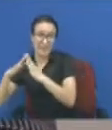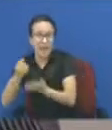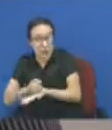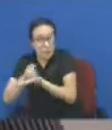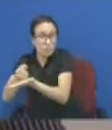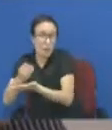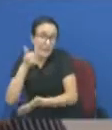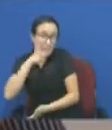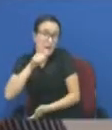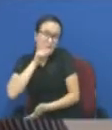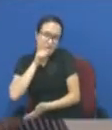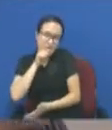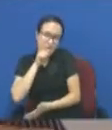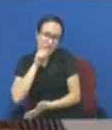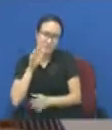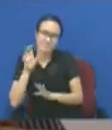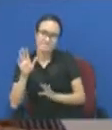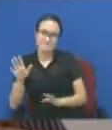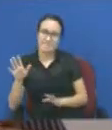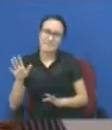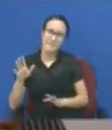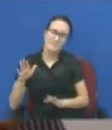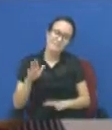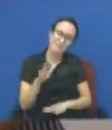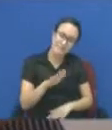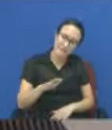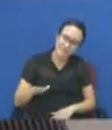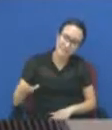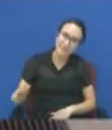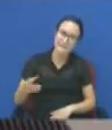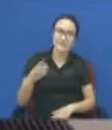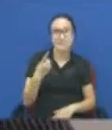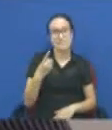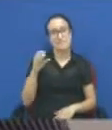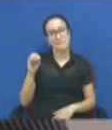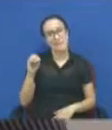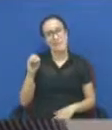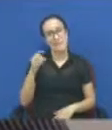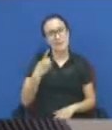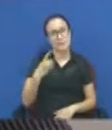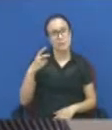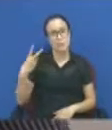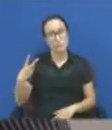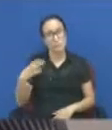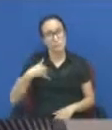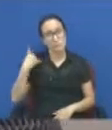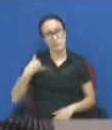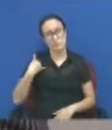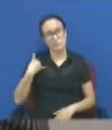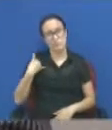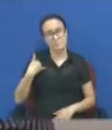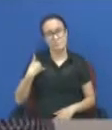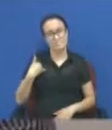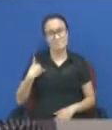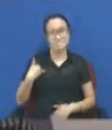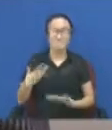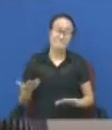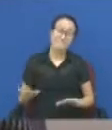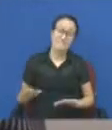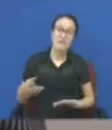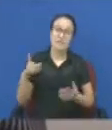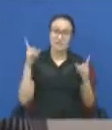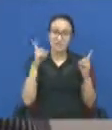criança de 12, 10 anos, dizer isso, tem que sair, olha, eu tenho, professor, às vezes tem que sair um pouco mais cedo, 10